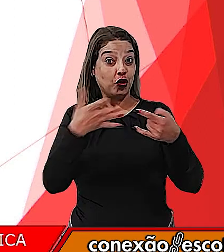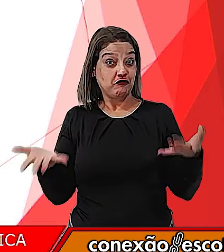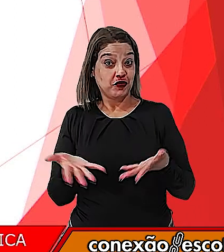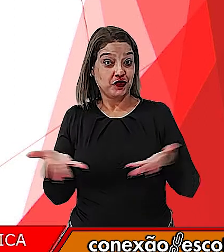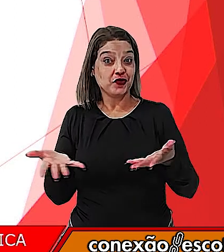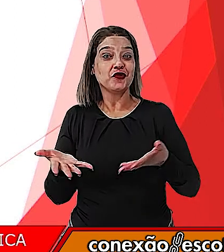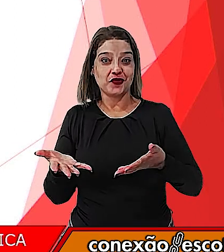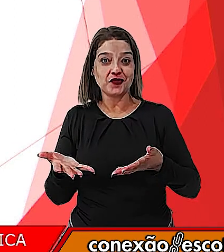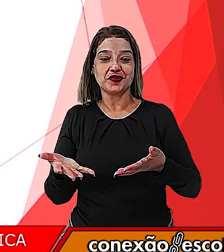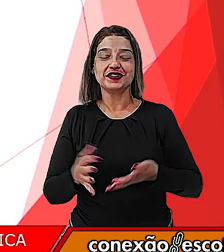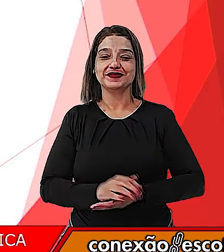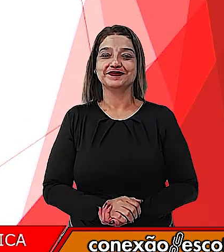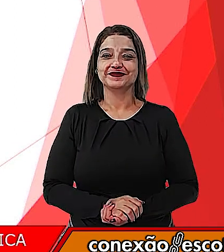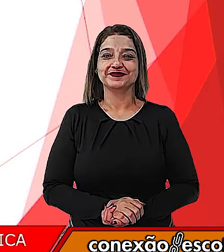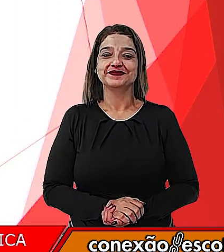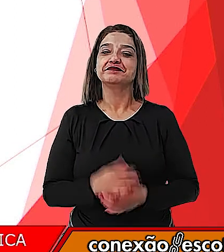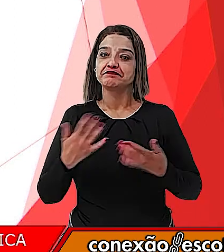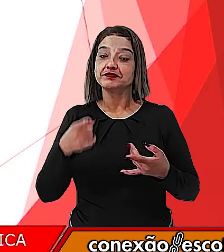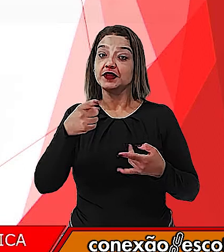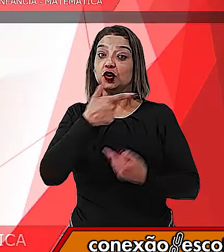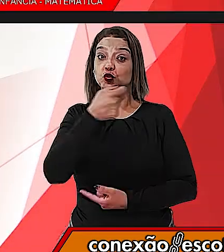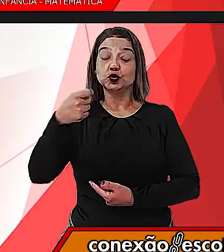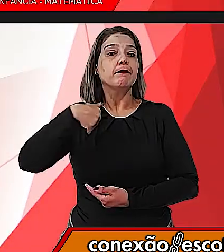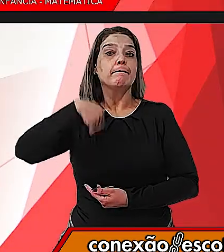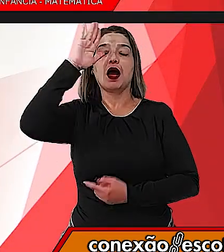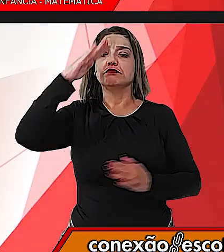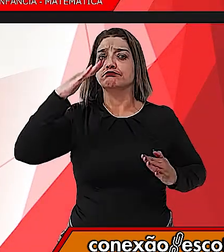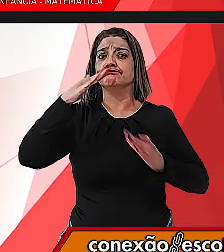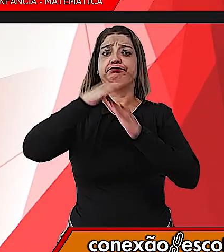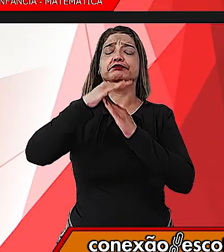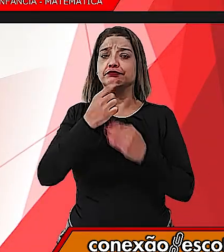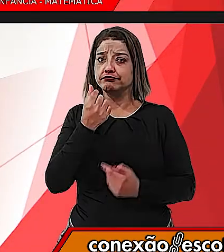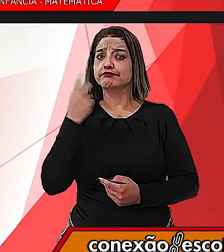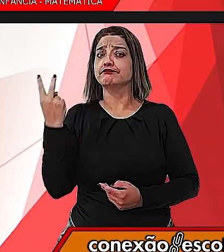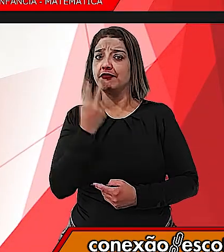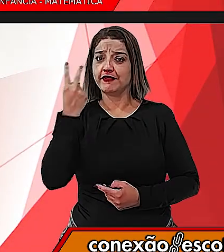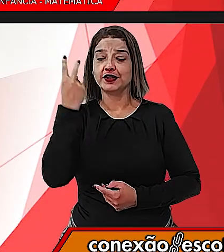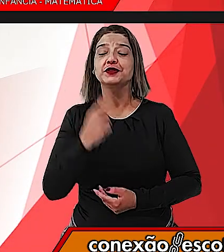recente, né? Uma nota nova. Então é a de maior valor.